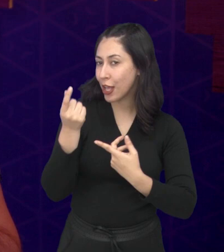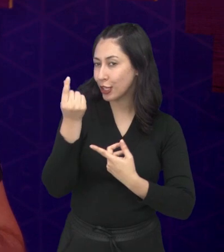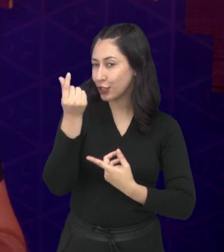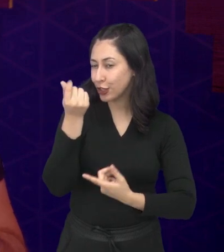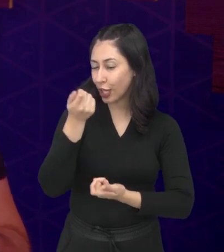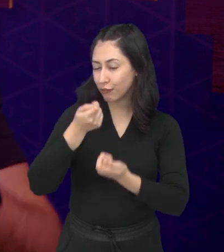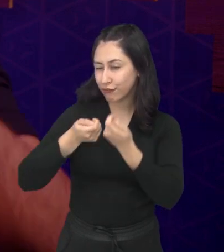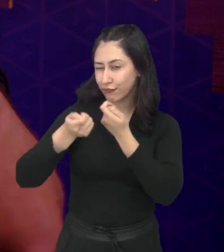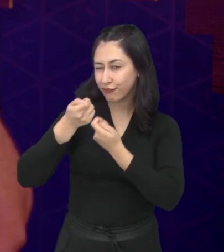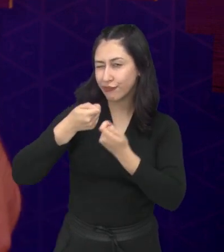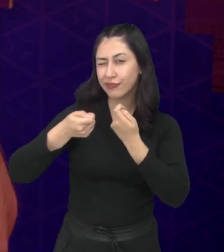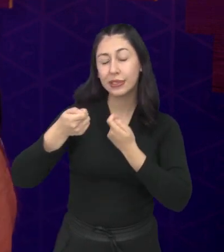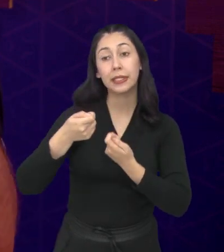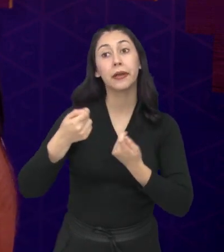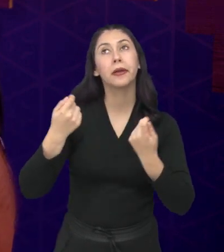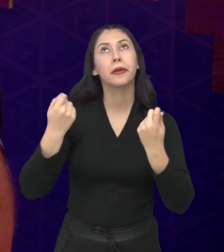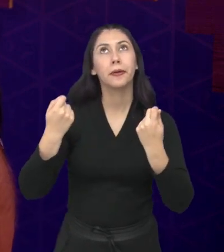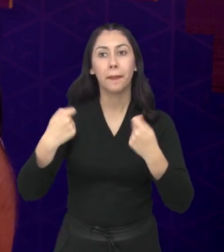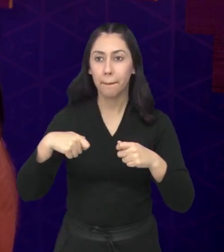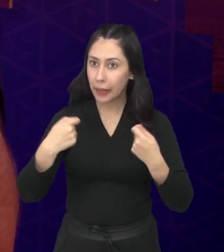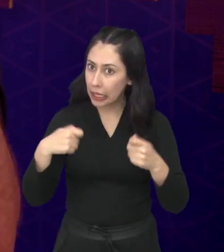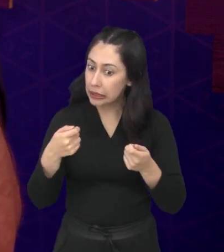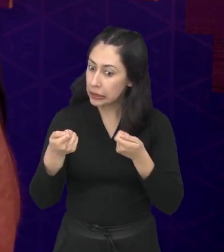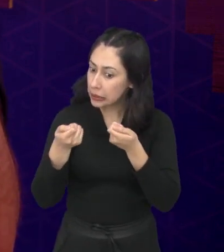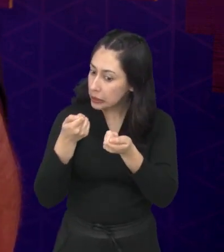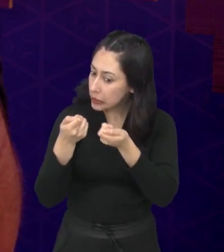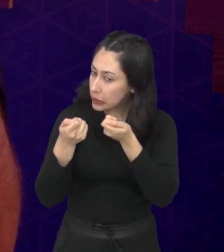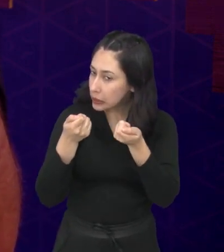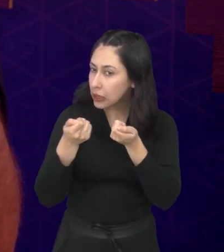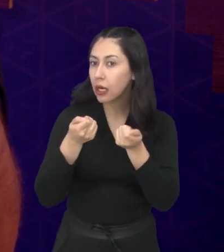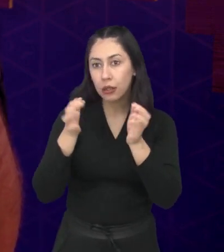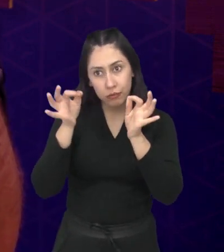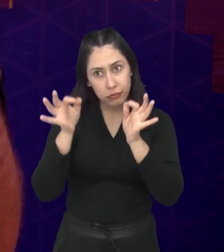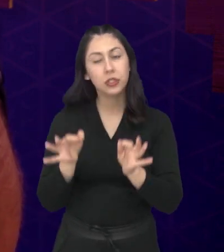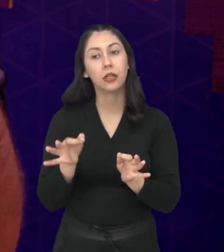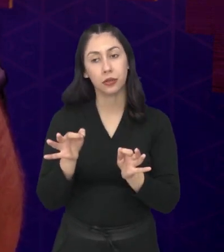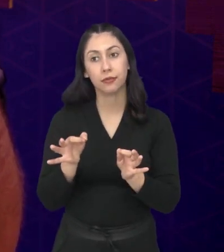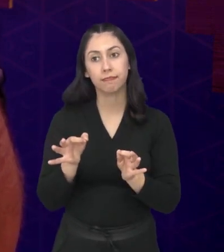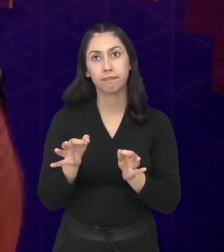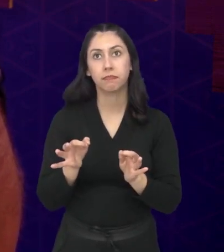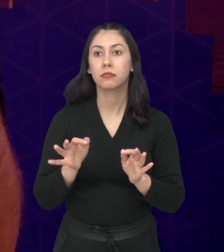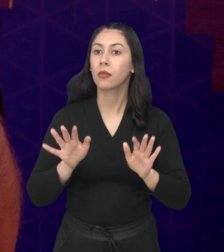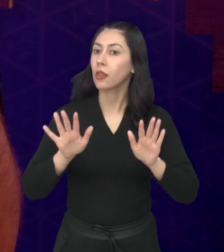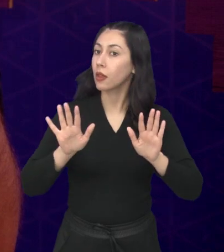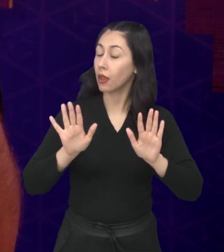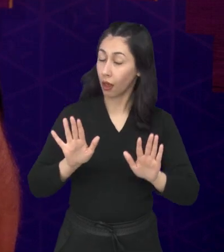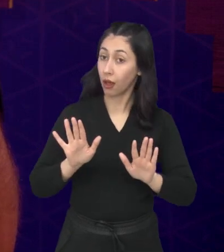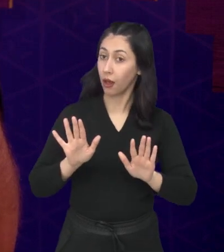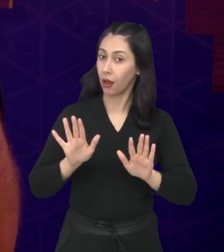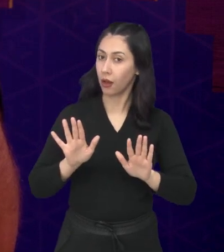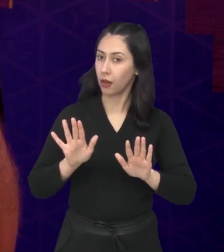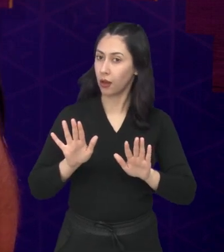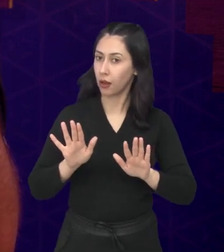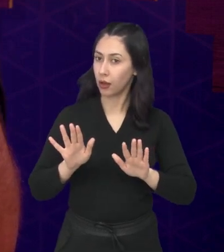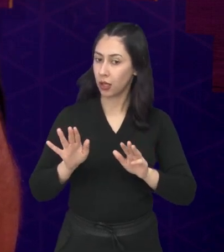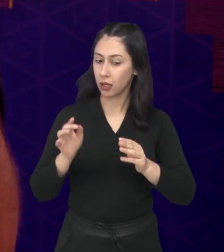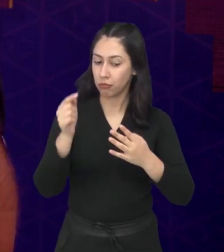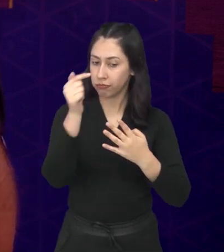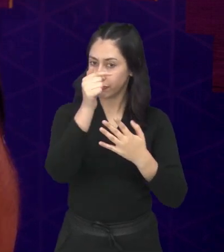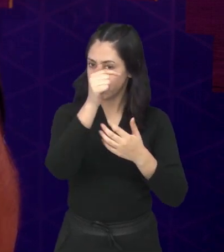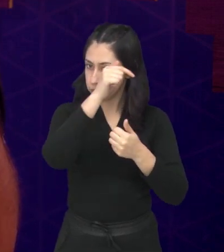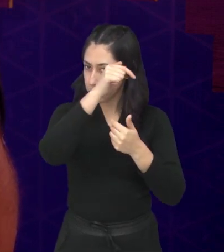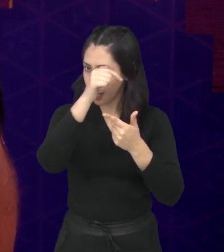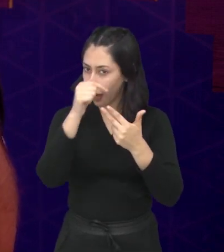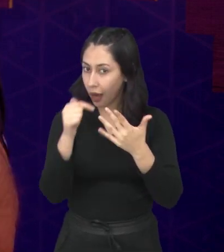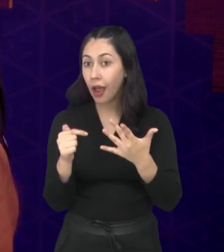as finanças, né, Vicky? Certo. Você tem que ser controlado financeiramente, cara. E assim, vou dar aqui